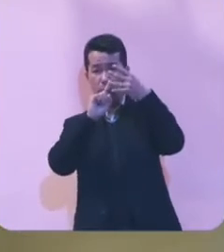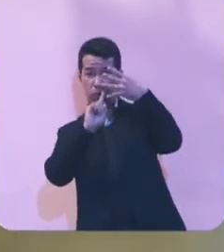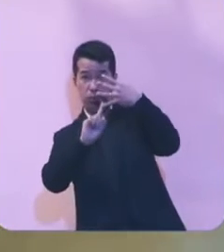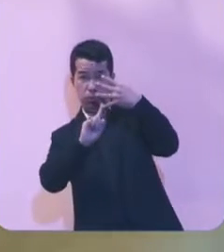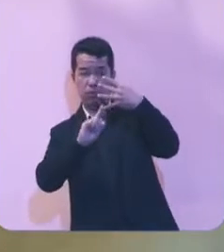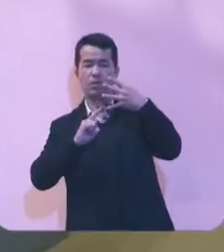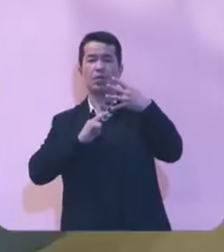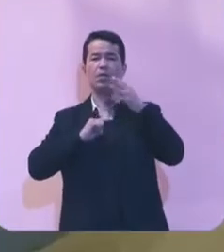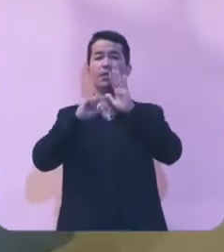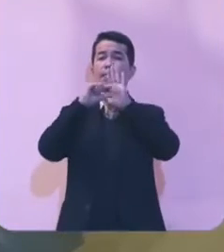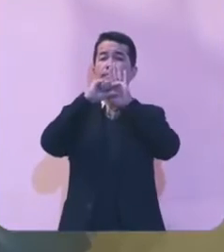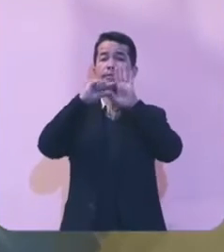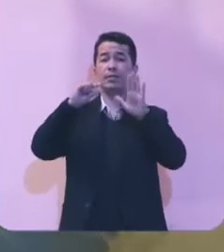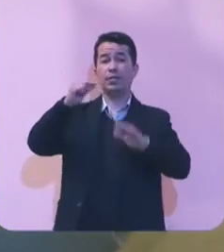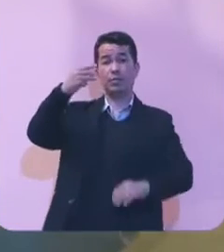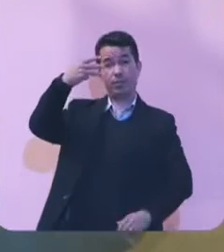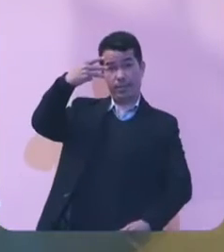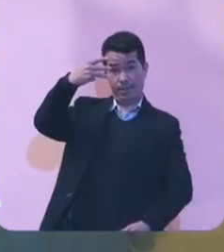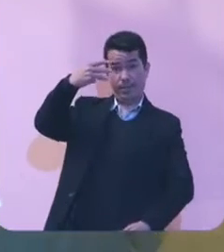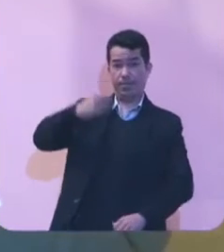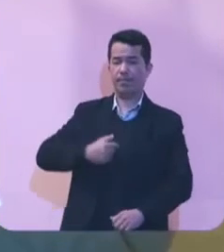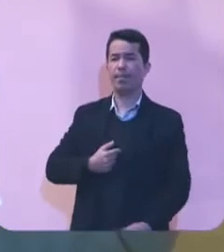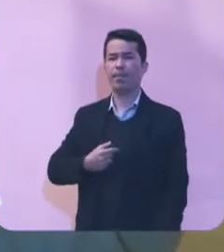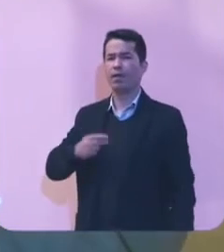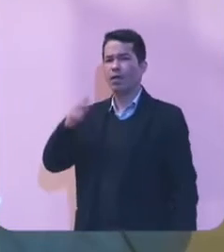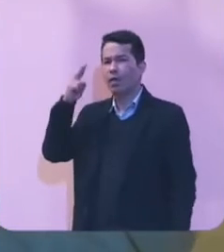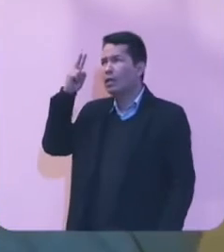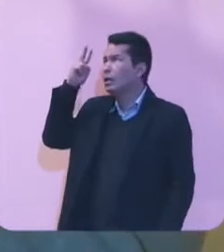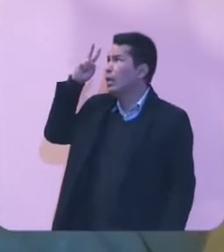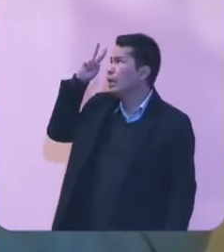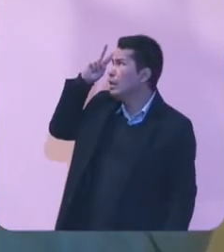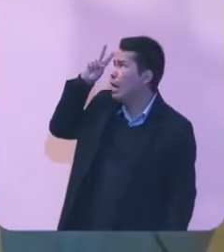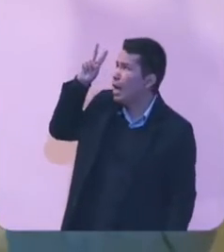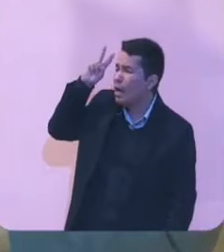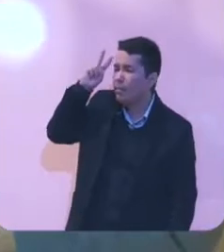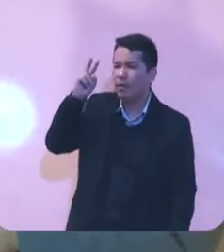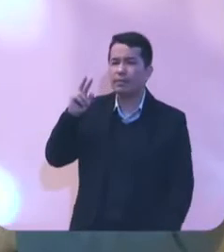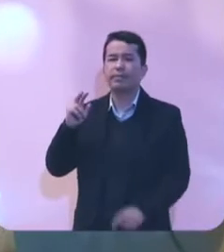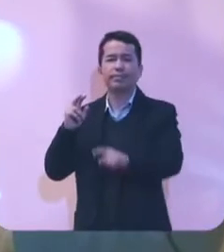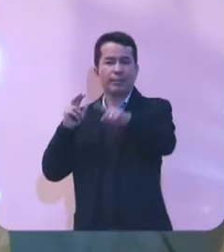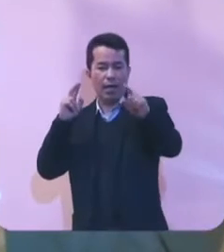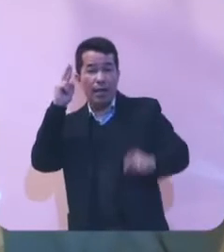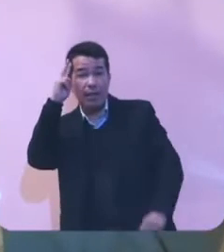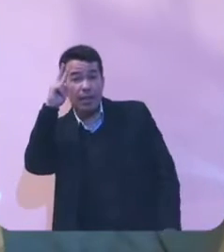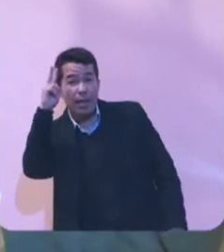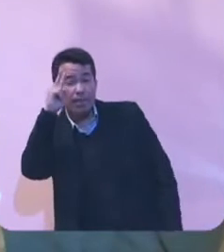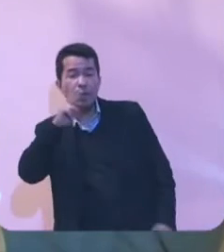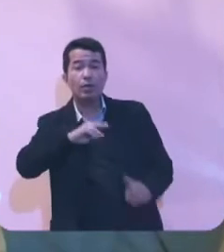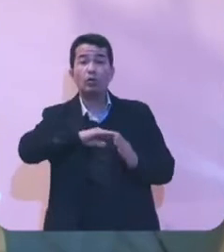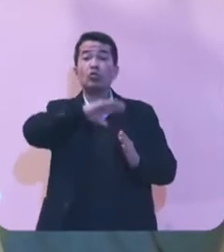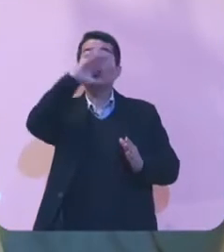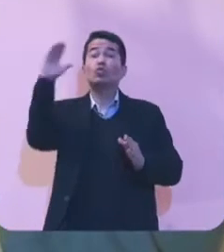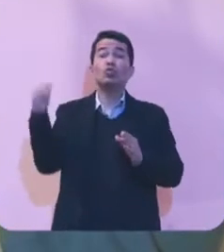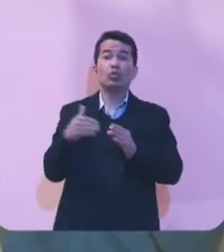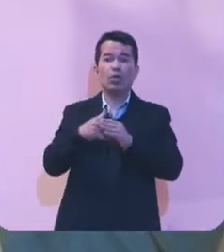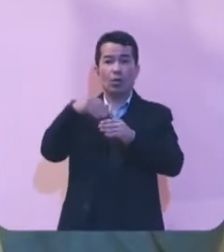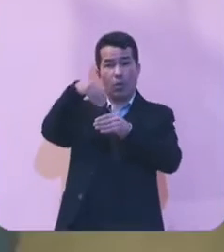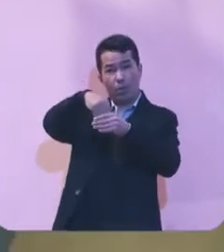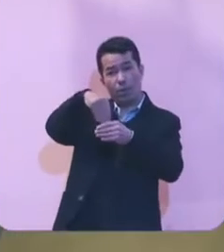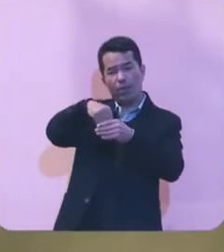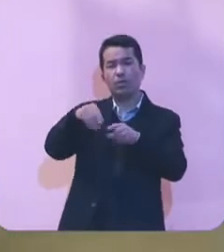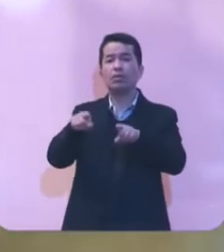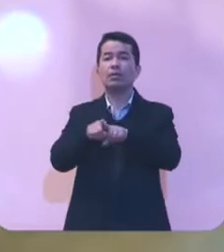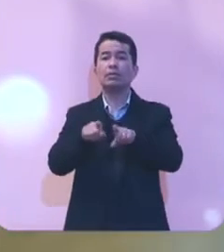está escrito assim: lembre-se de todas as tuas ofertas e aceite os teus